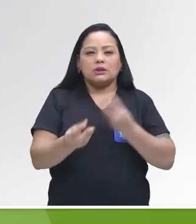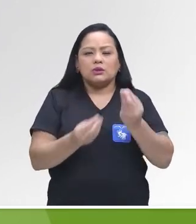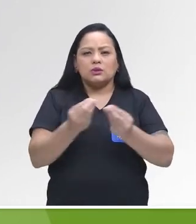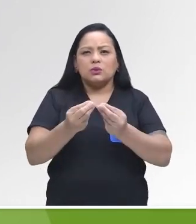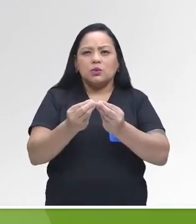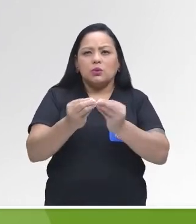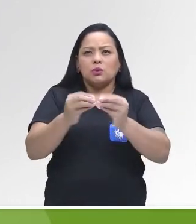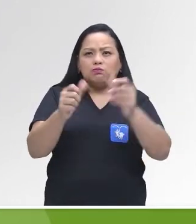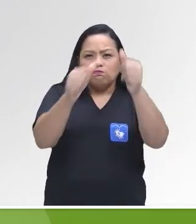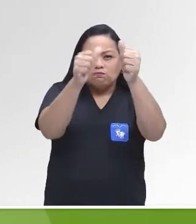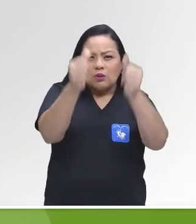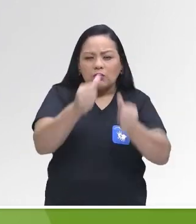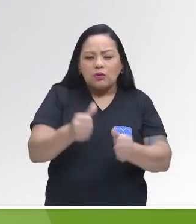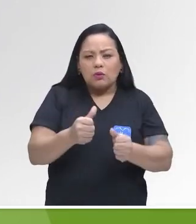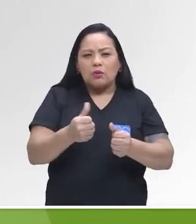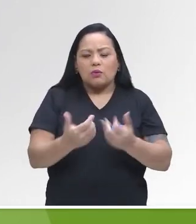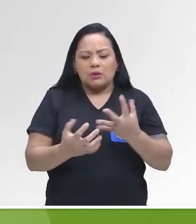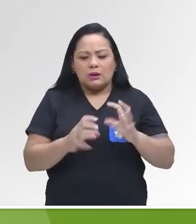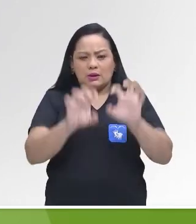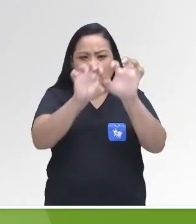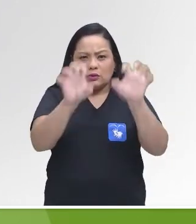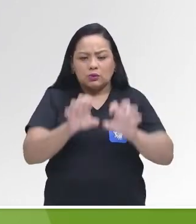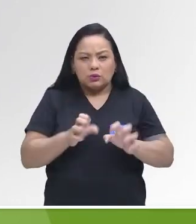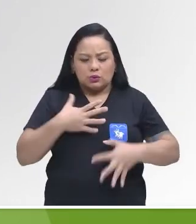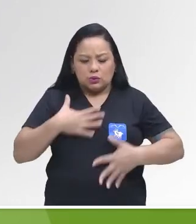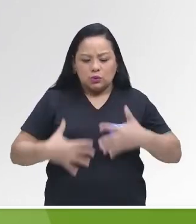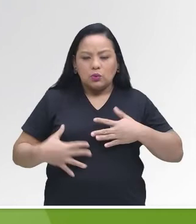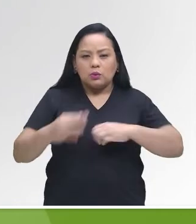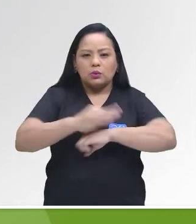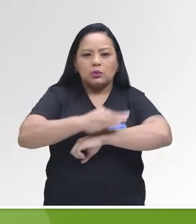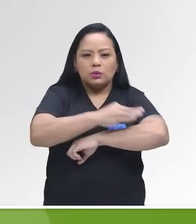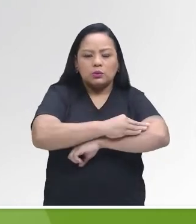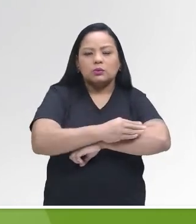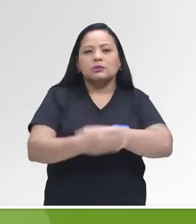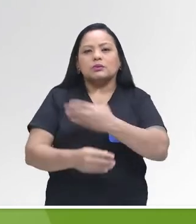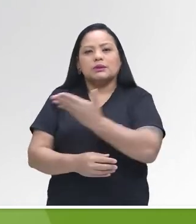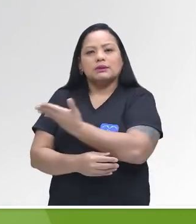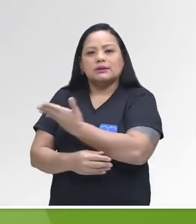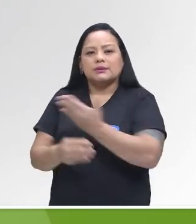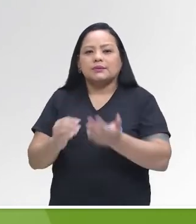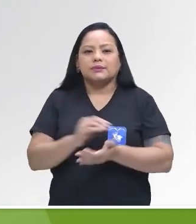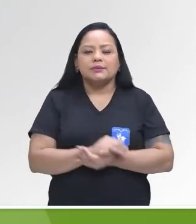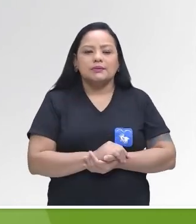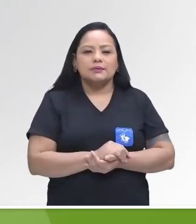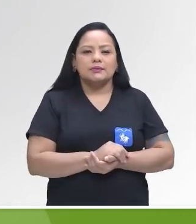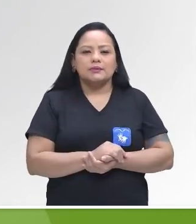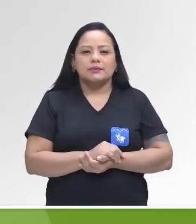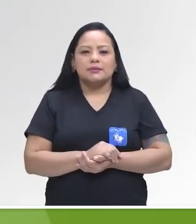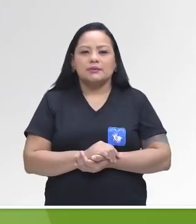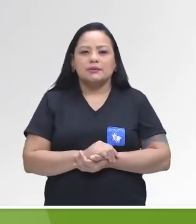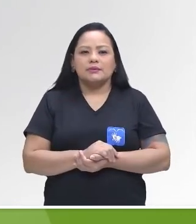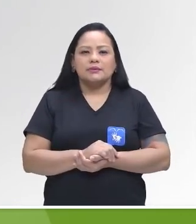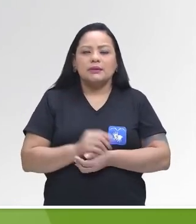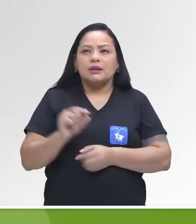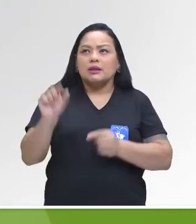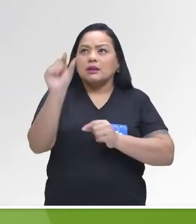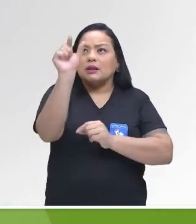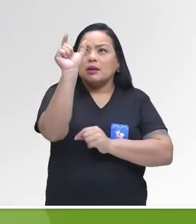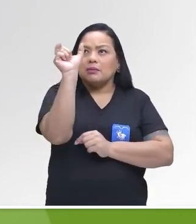dos anuros, né? Então, a gente tem aí a artéria pulmonar, Temos a aorta,